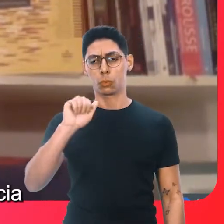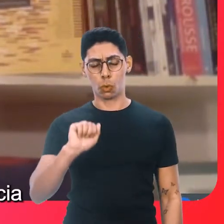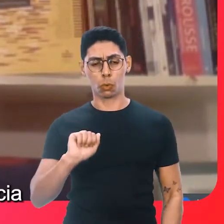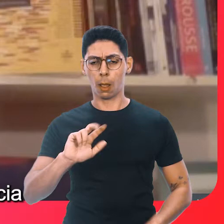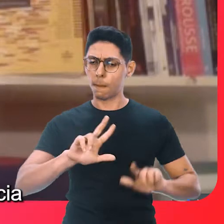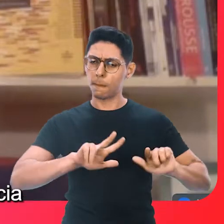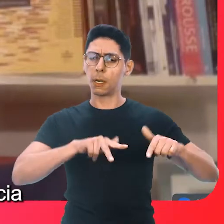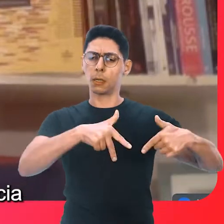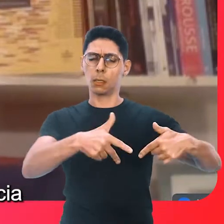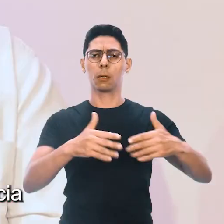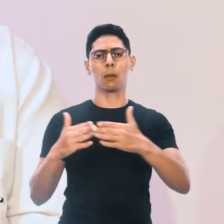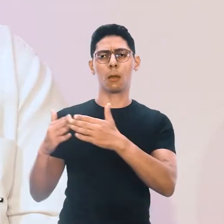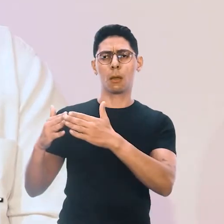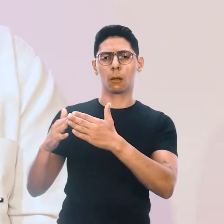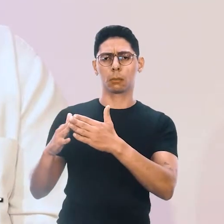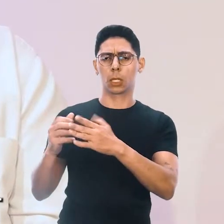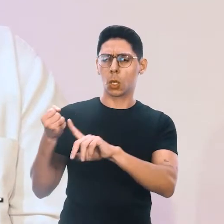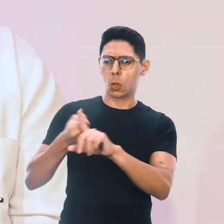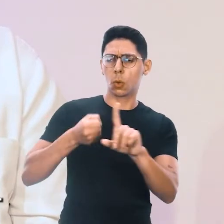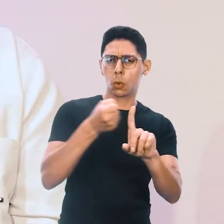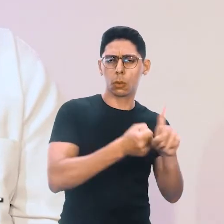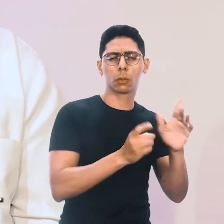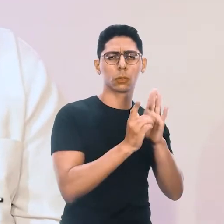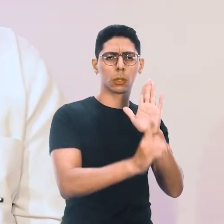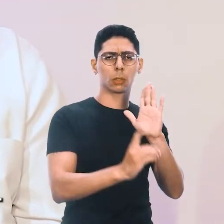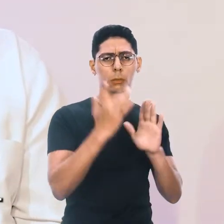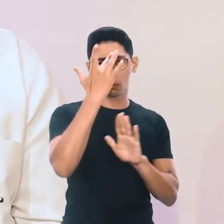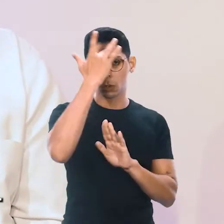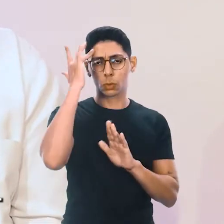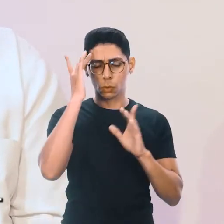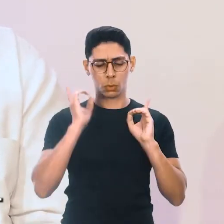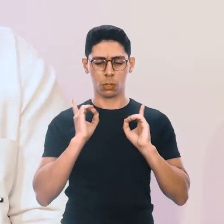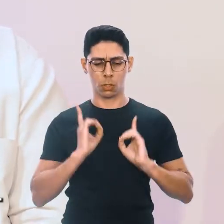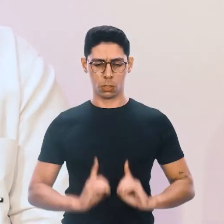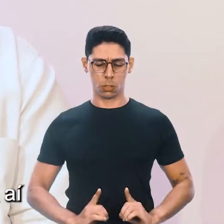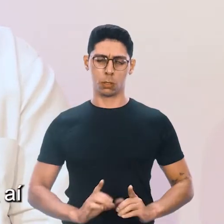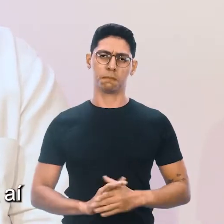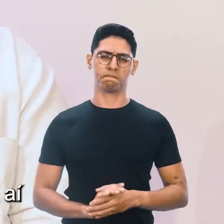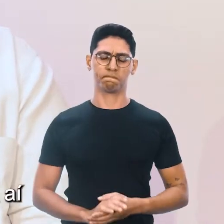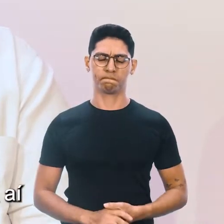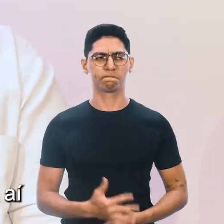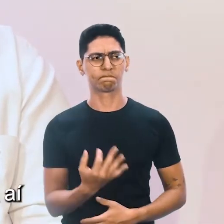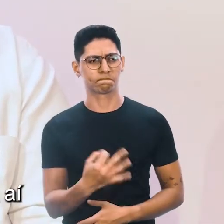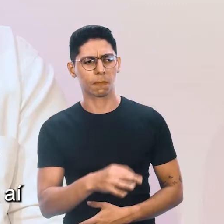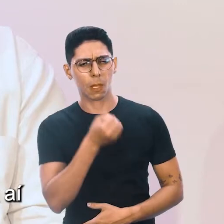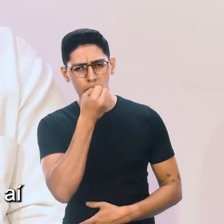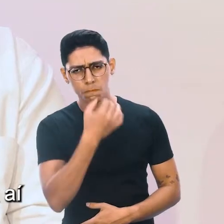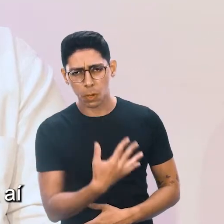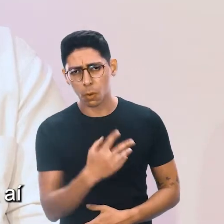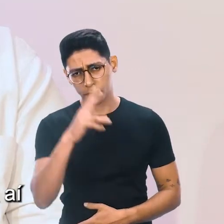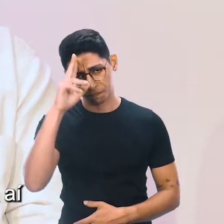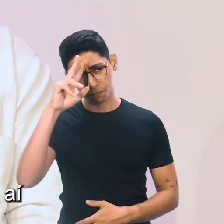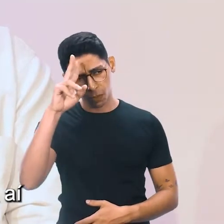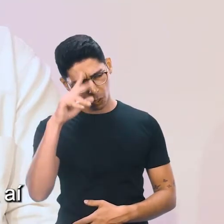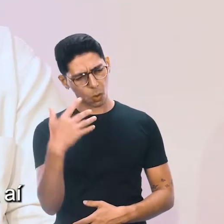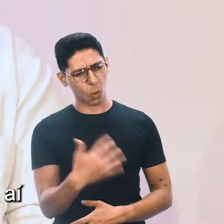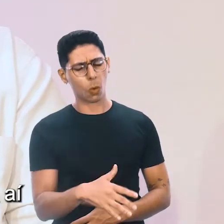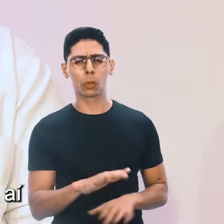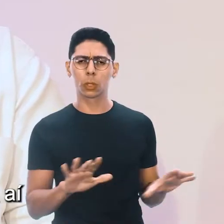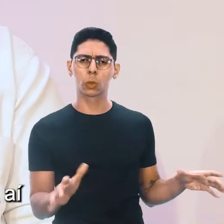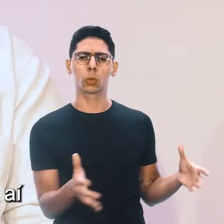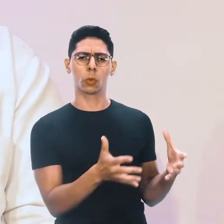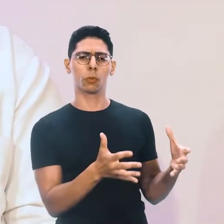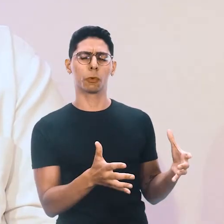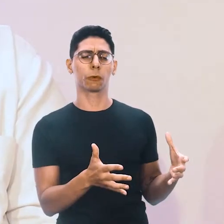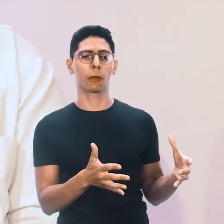pelos direitos das pessoas com deficiência. Que coisa boa. Uma boa história essa, dessa galera que ficava